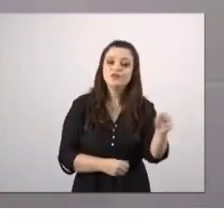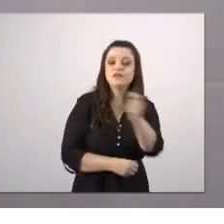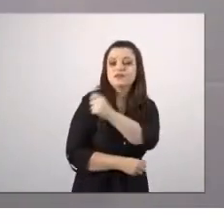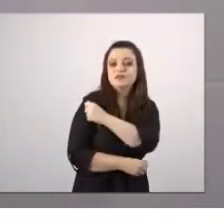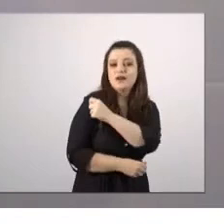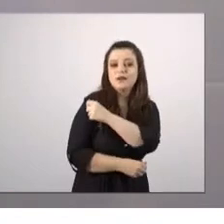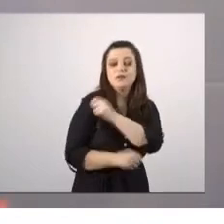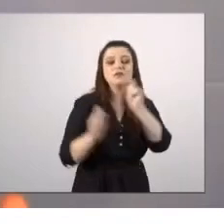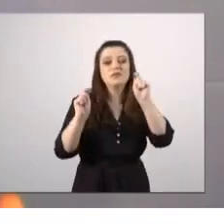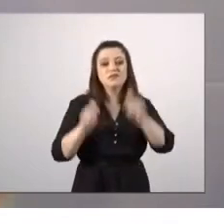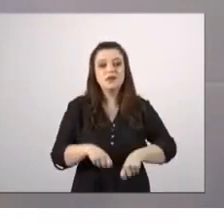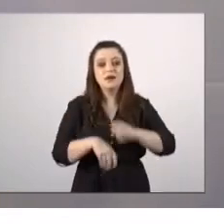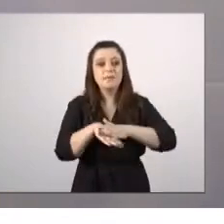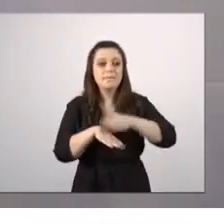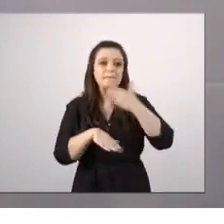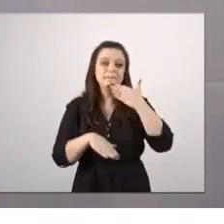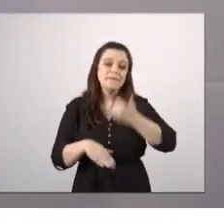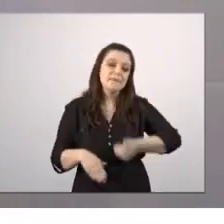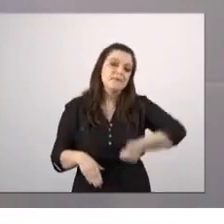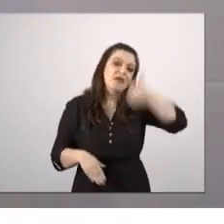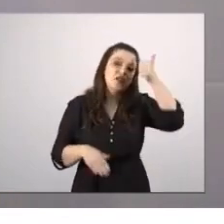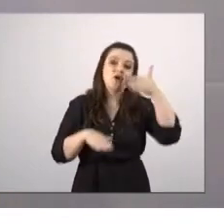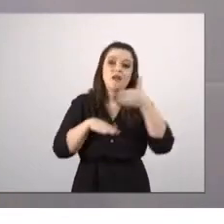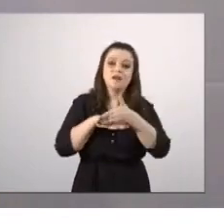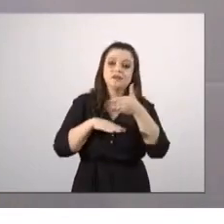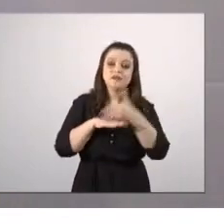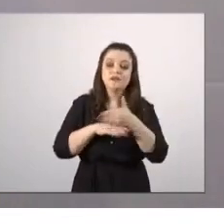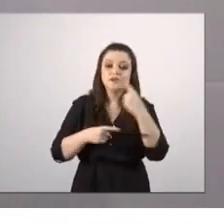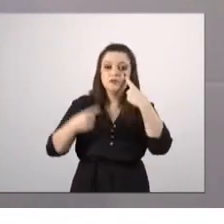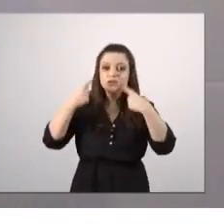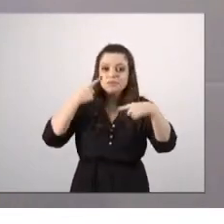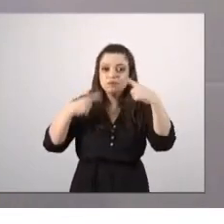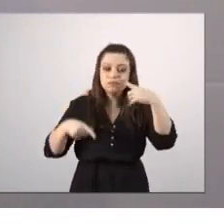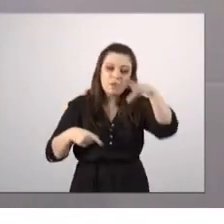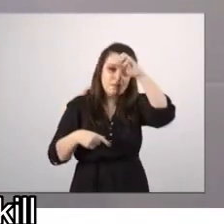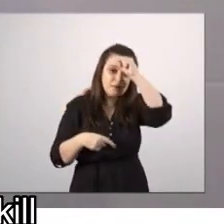acesso ao que existe de melhor tanto no Brasil quanto nos Estados Unidos,